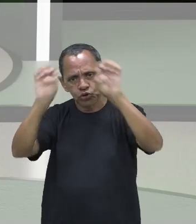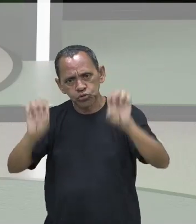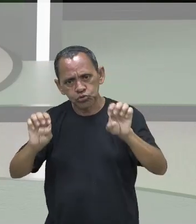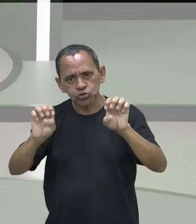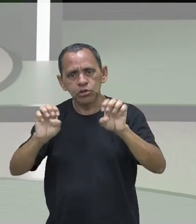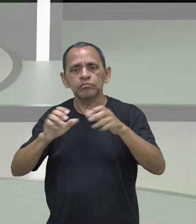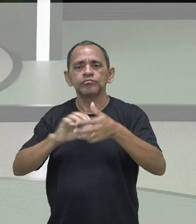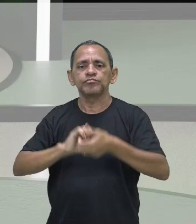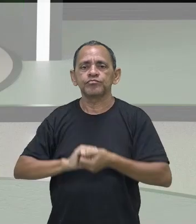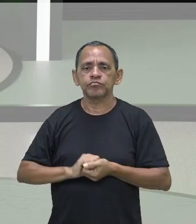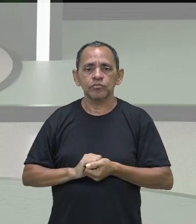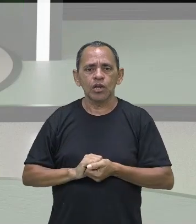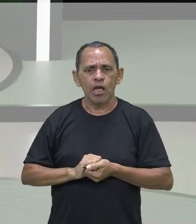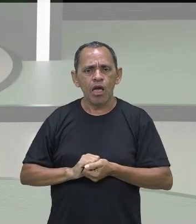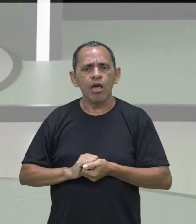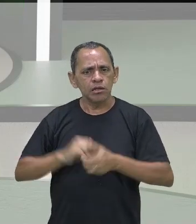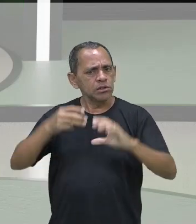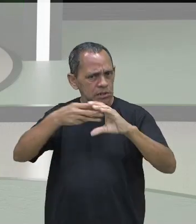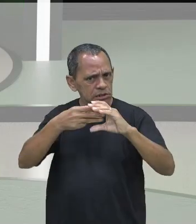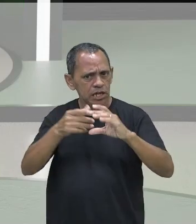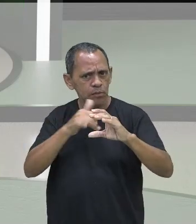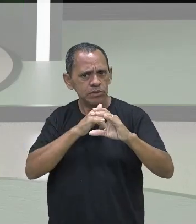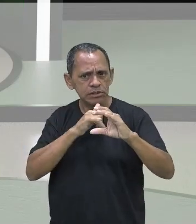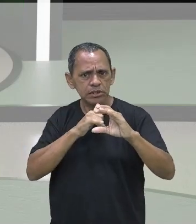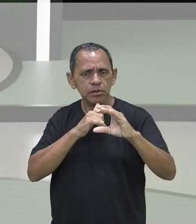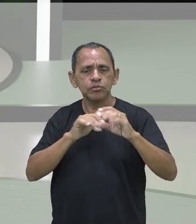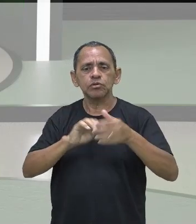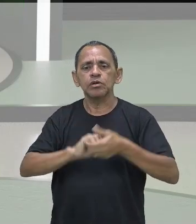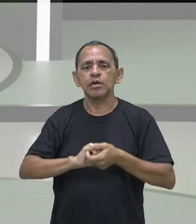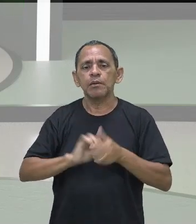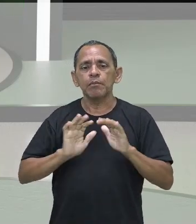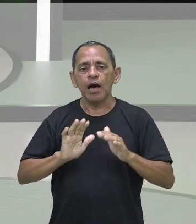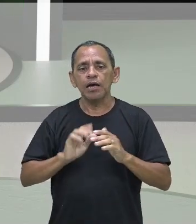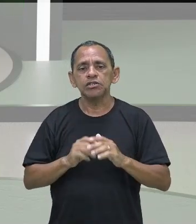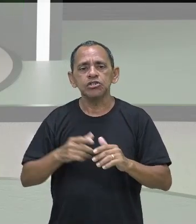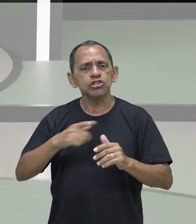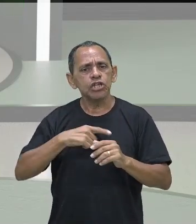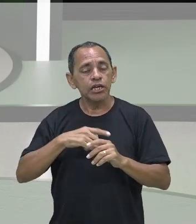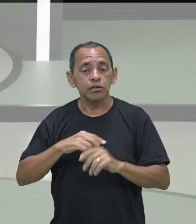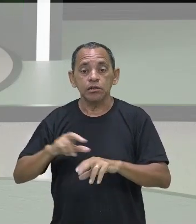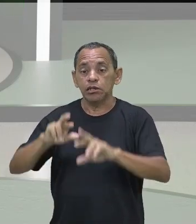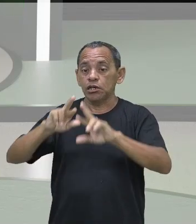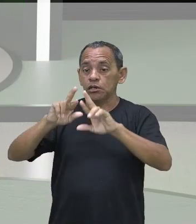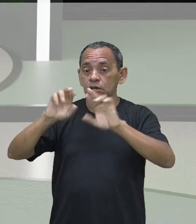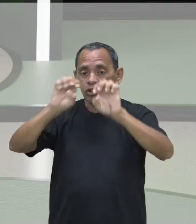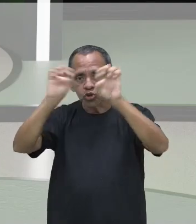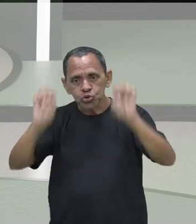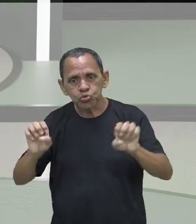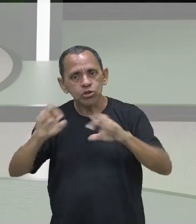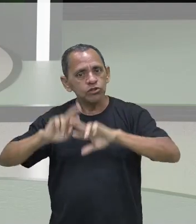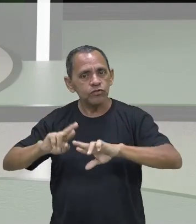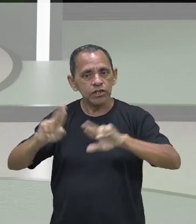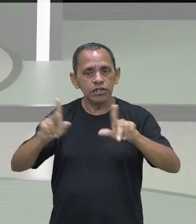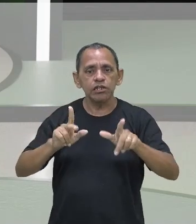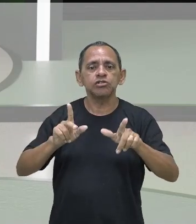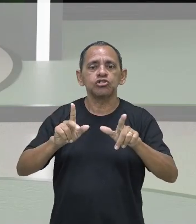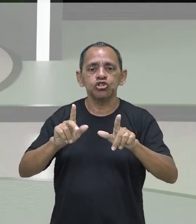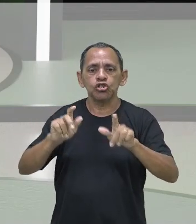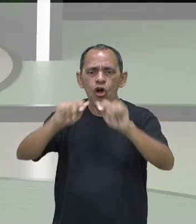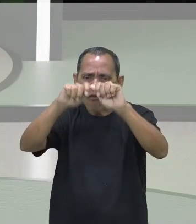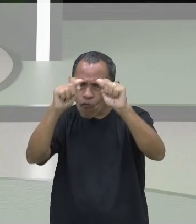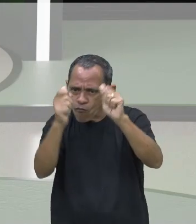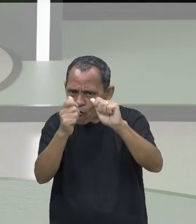célula, são exemplos de células que eu comentei para vocês. E essas células, elas vão ter formas